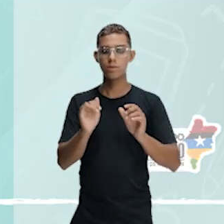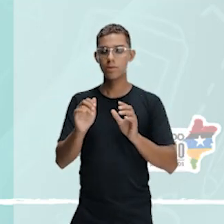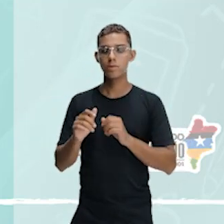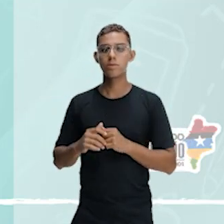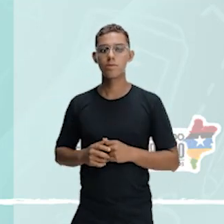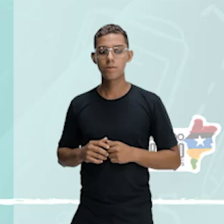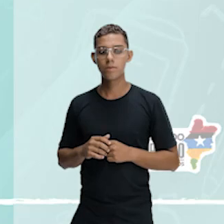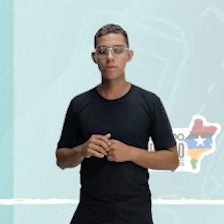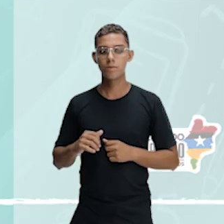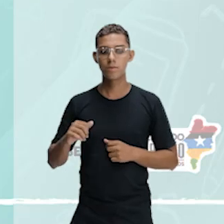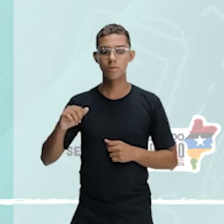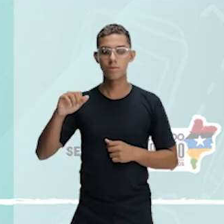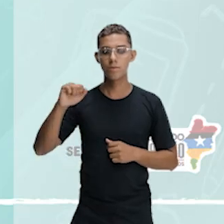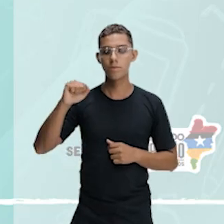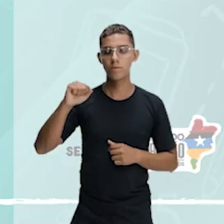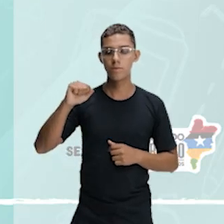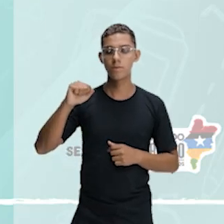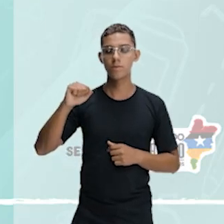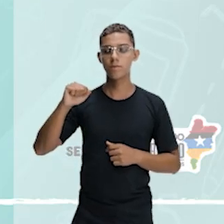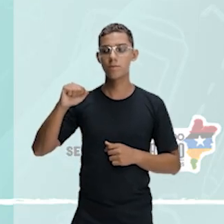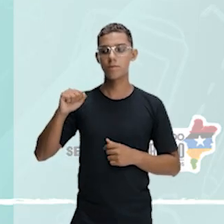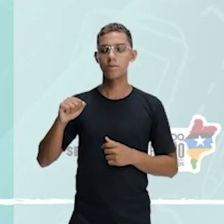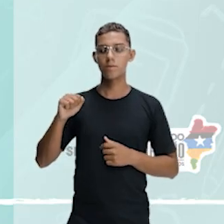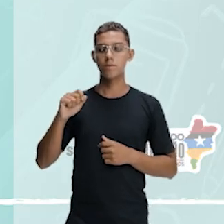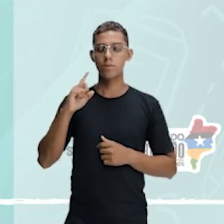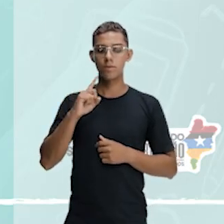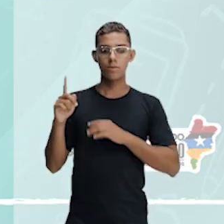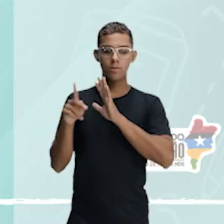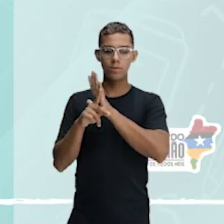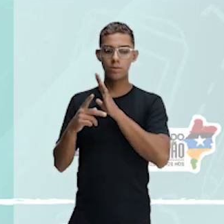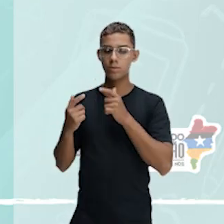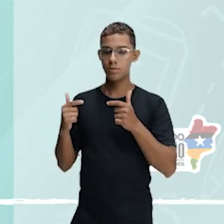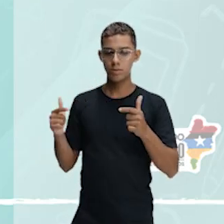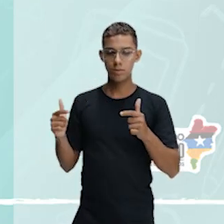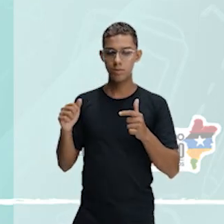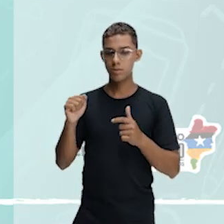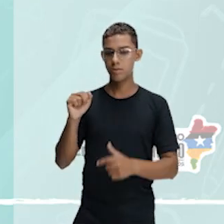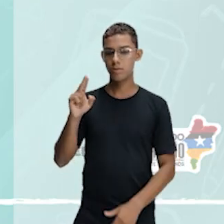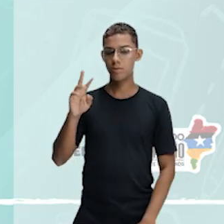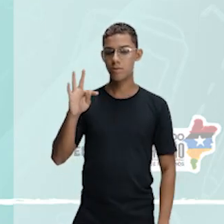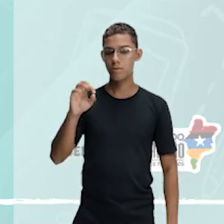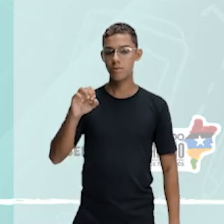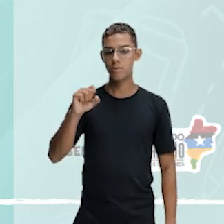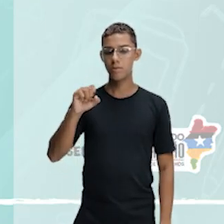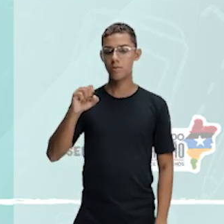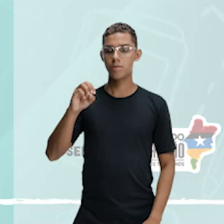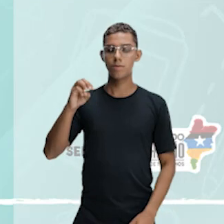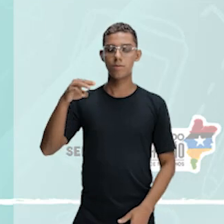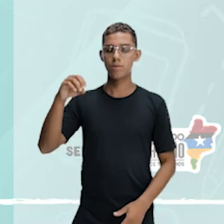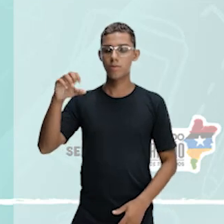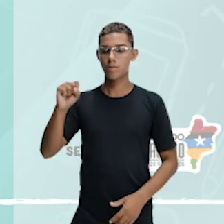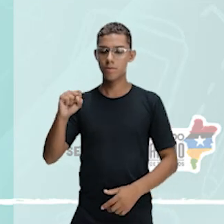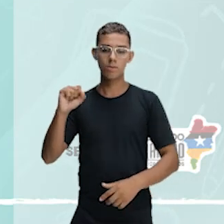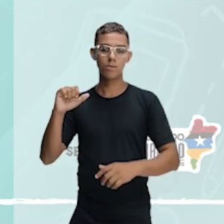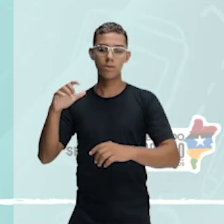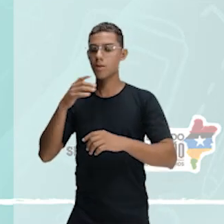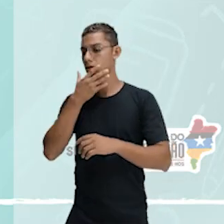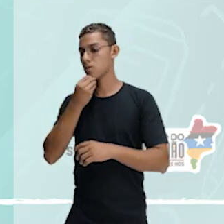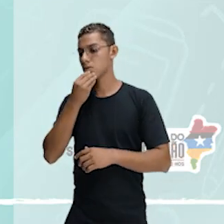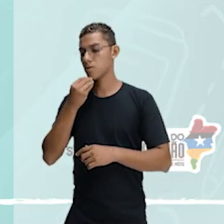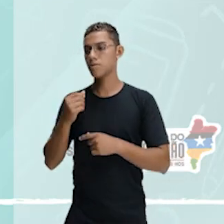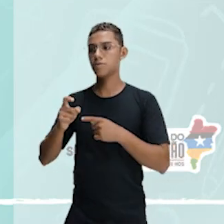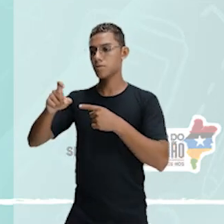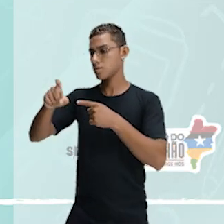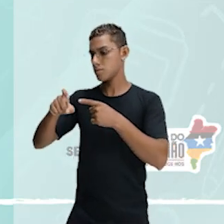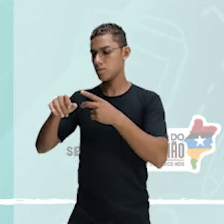os cromossomos que não pertencem ao par sexual. Por exemplo, o homem tem o par sexual